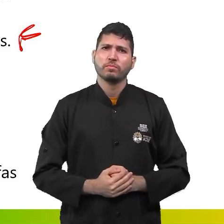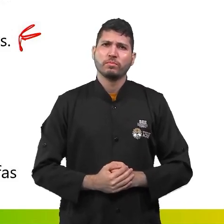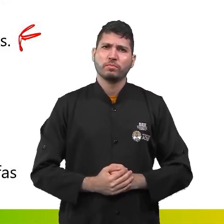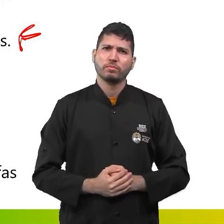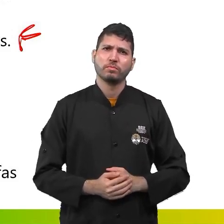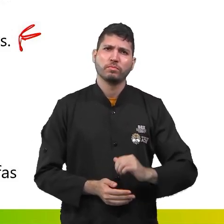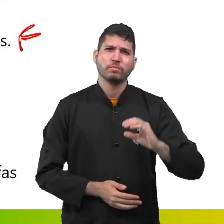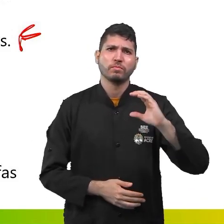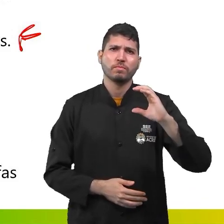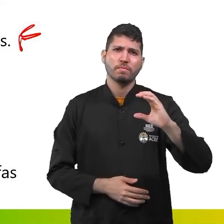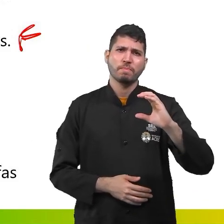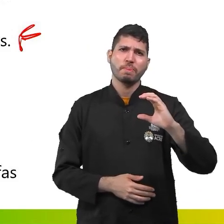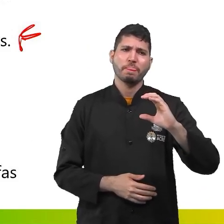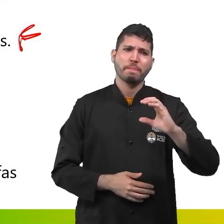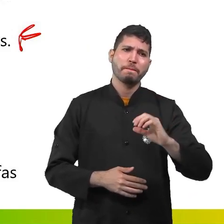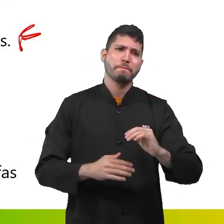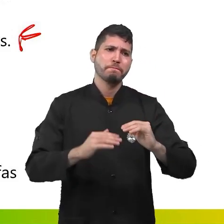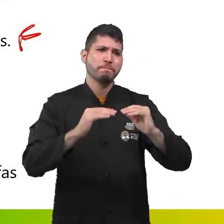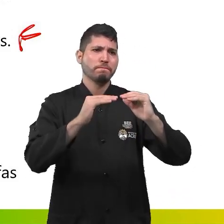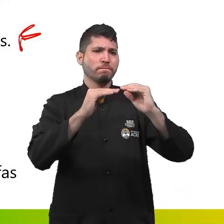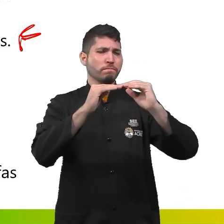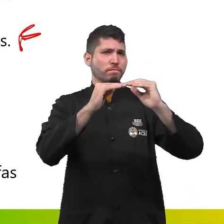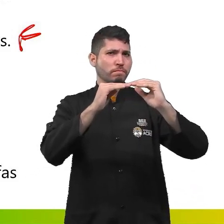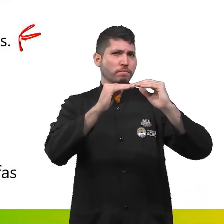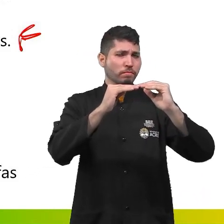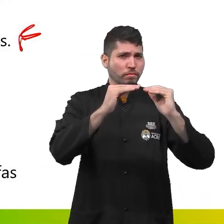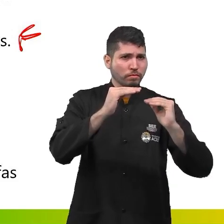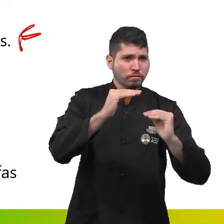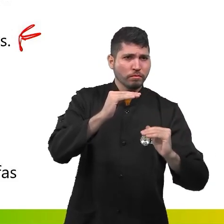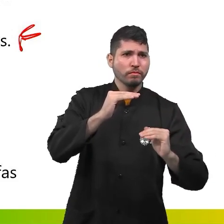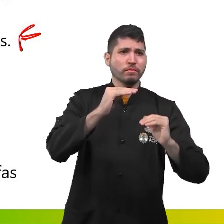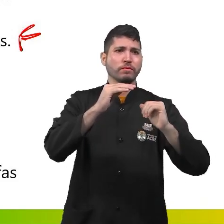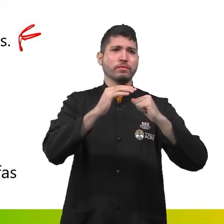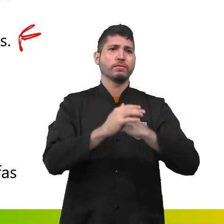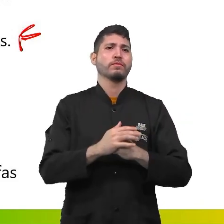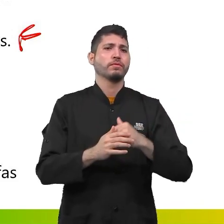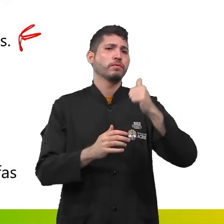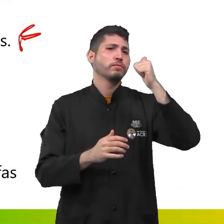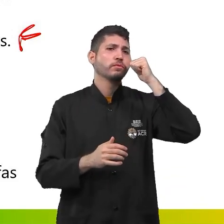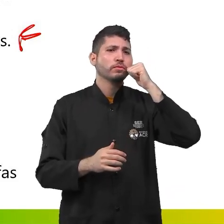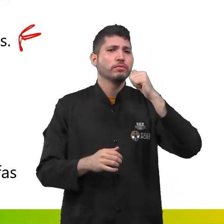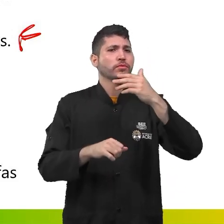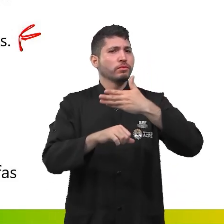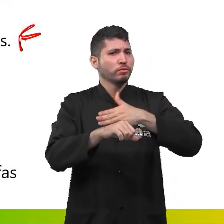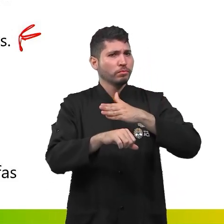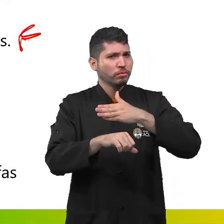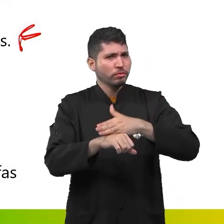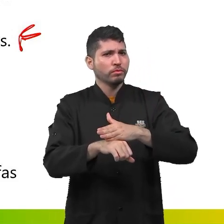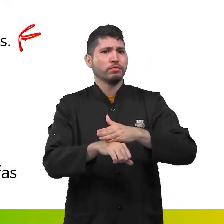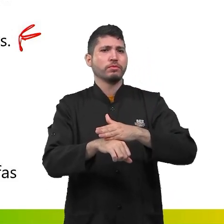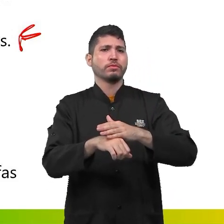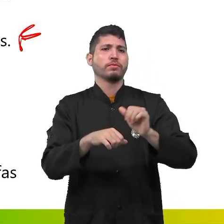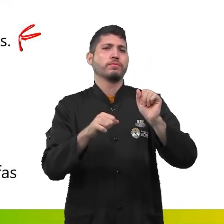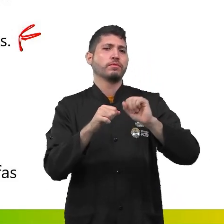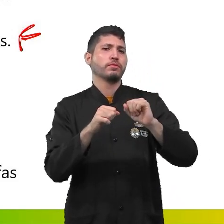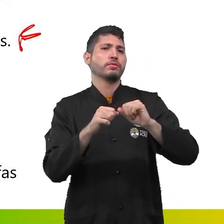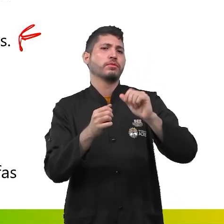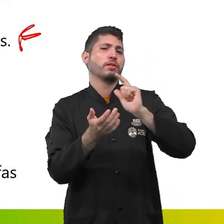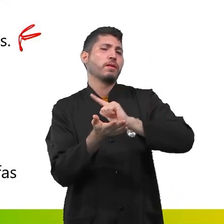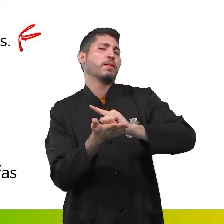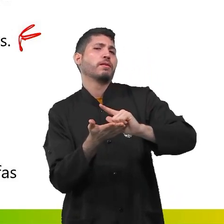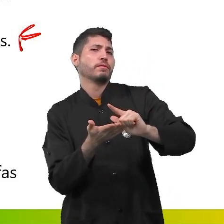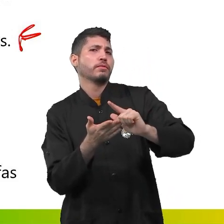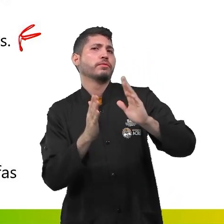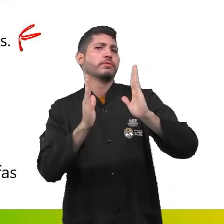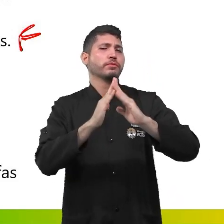C, inferioridade das mulheres que praticam tarefa doméstica, negativo. Ela até considera bastante. Então, ela